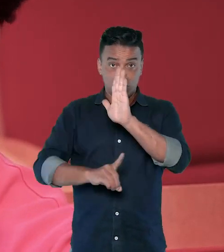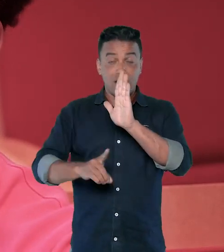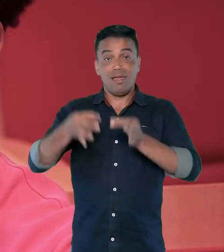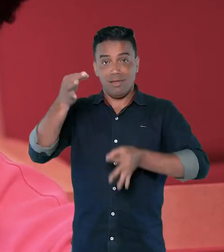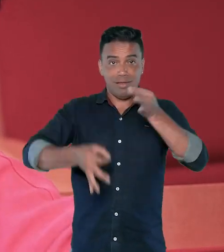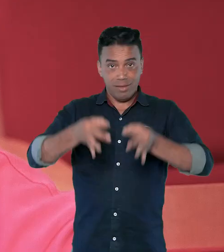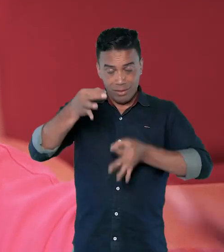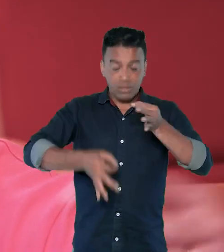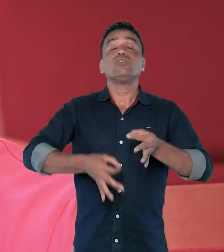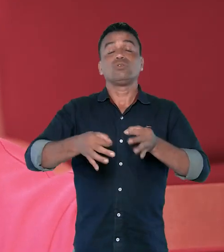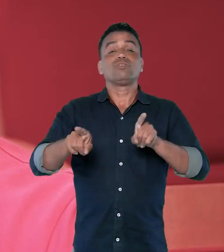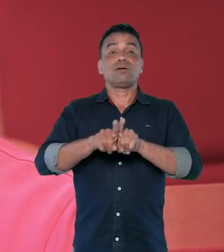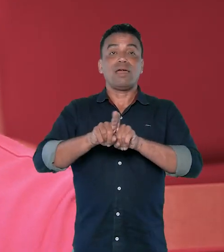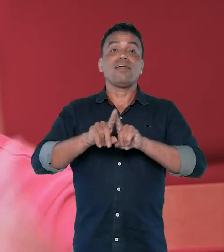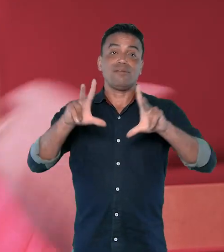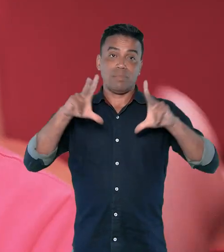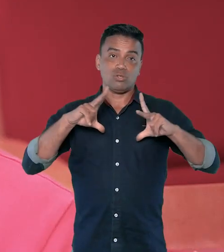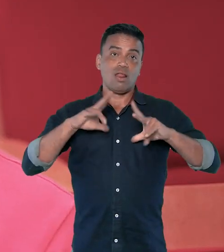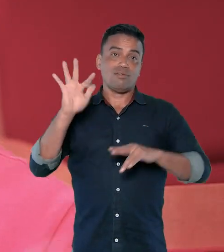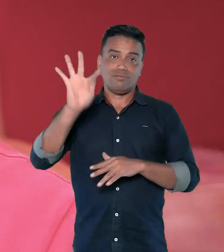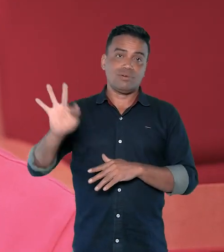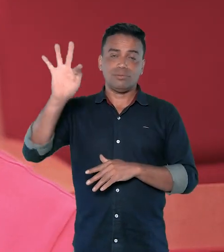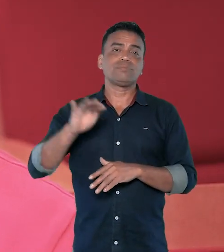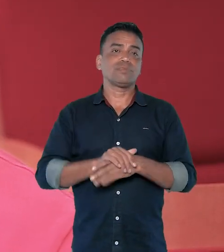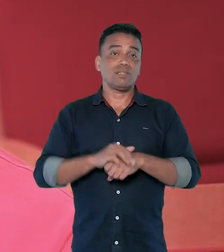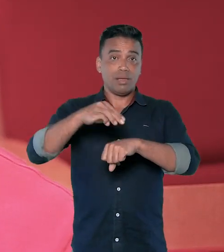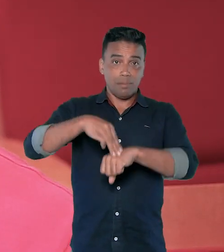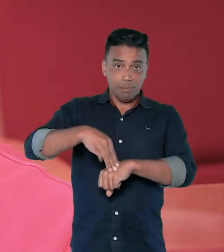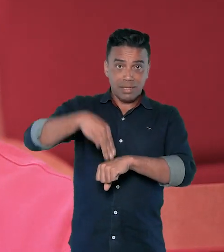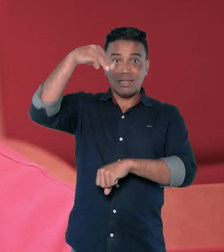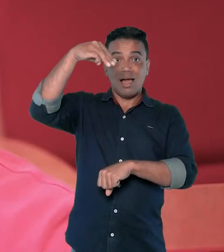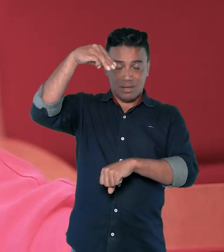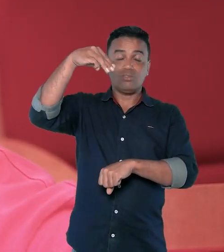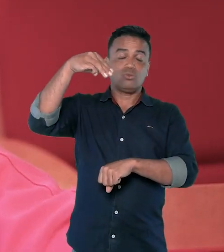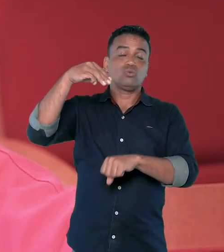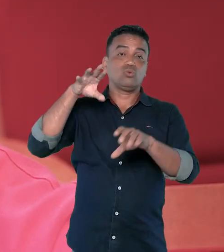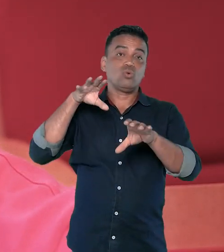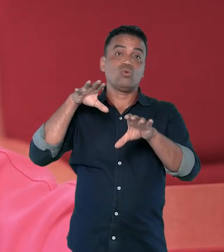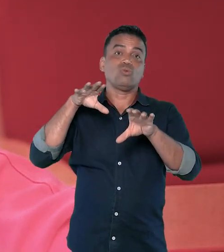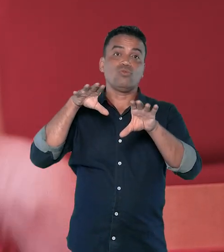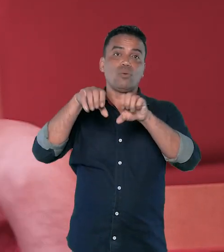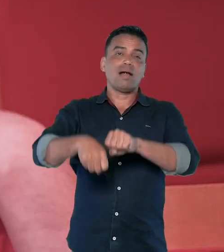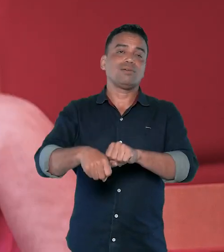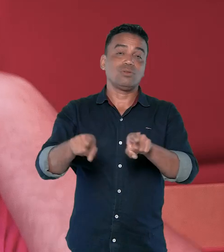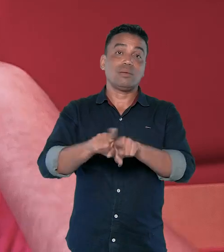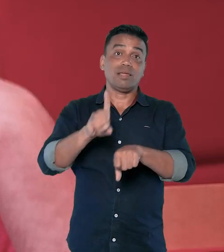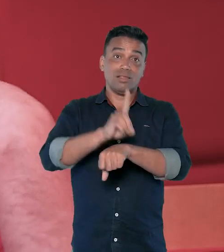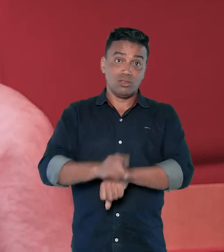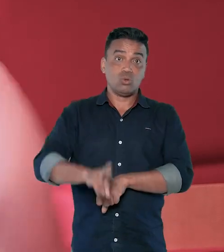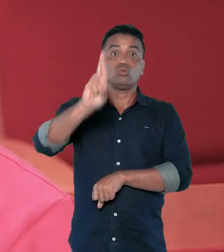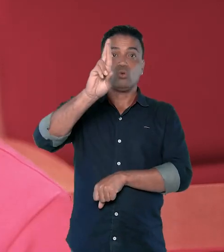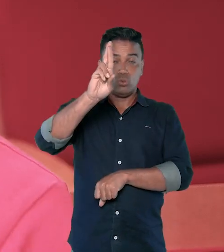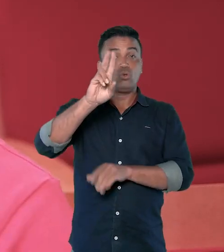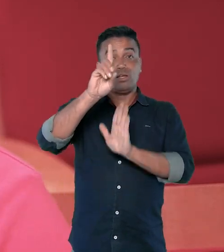faculdades particulares, e sou mestrado concluído no final do ano passado e agora doutorando em direito pelo